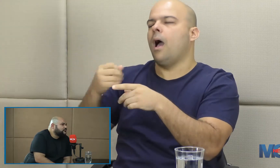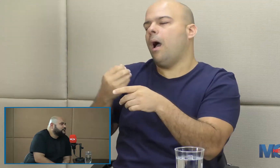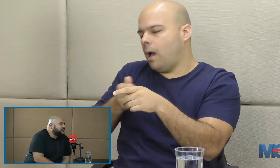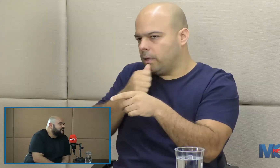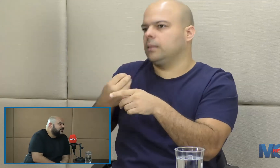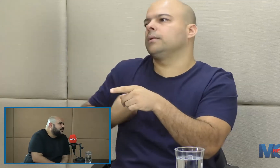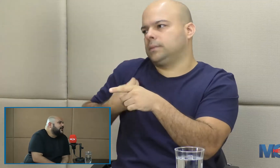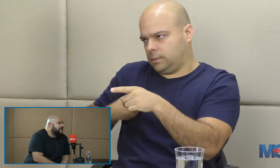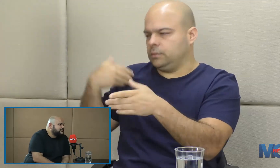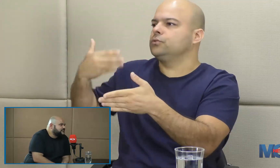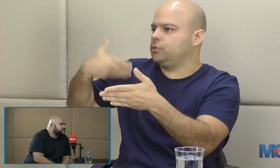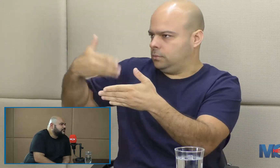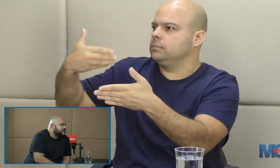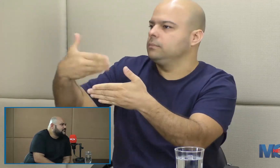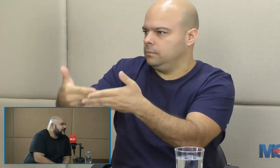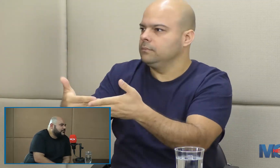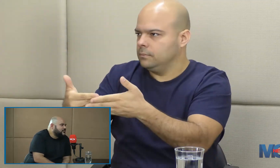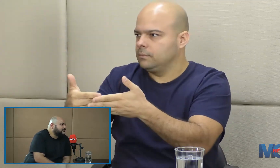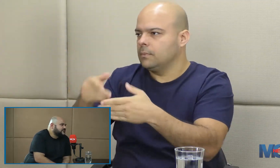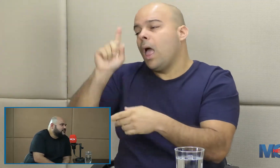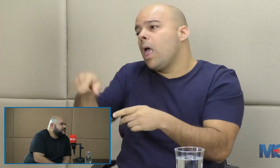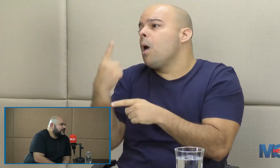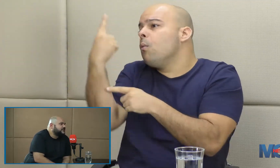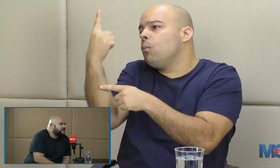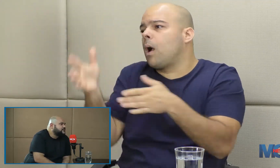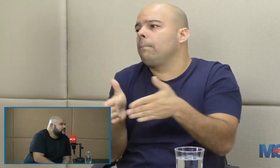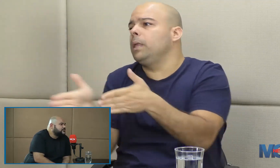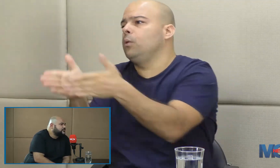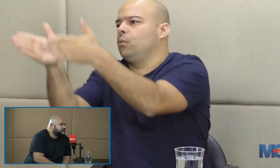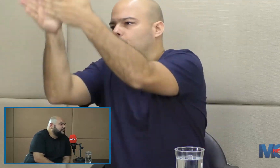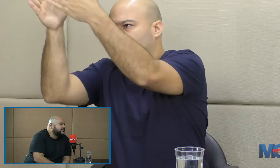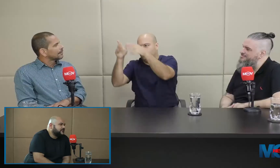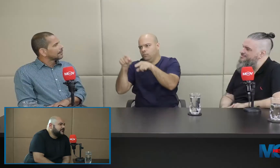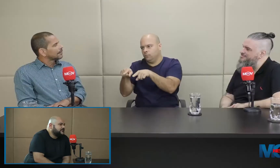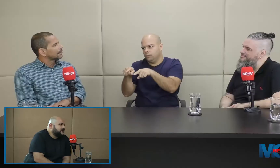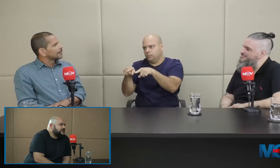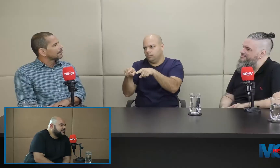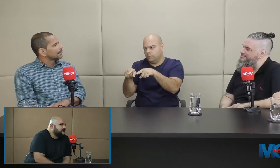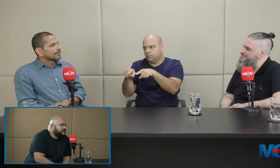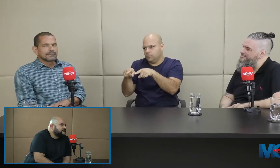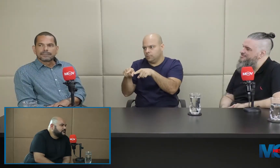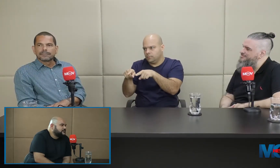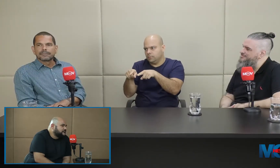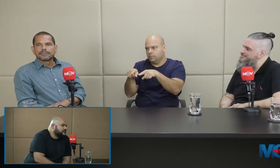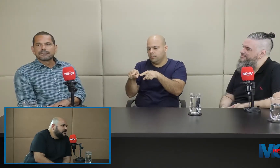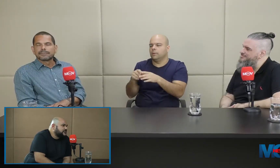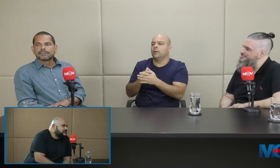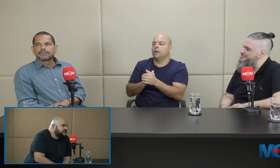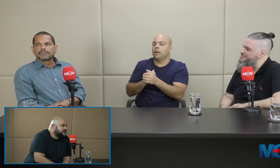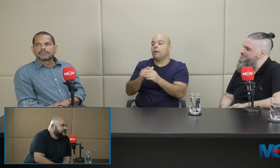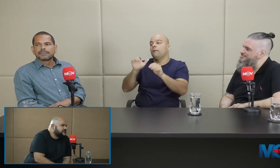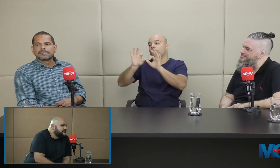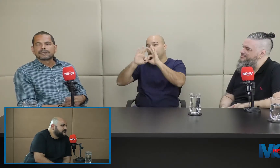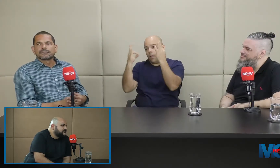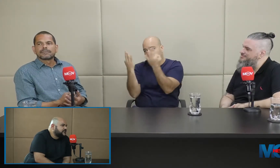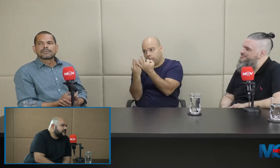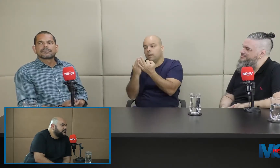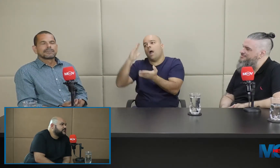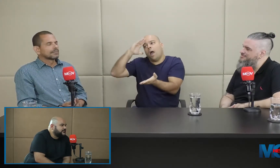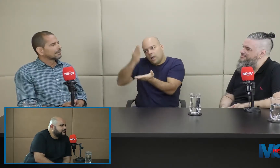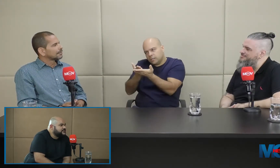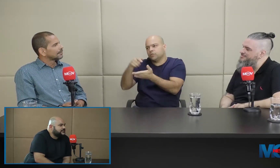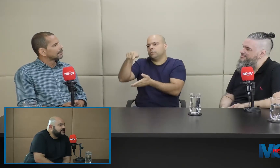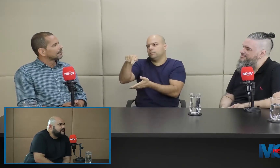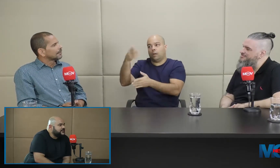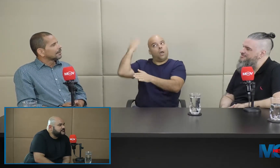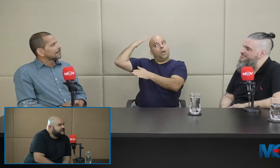ensinar o surdo a falar, emitir som, usar a boca para se comunicar, até hoje continua. Né? Esse é um caminho que existia antigamente e